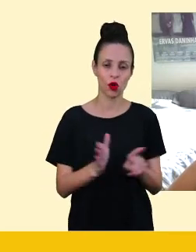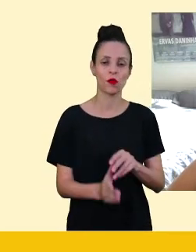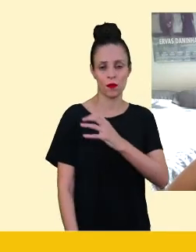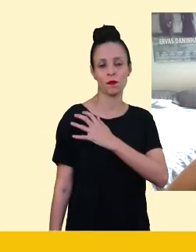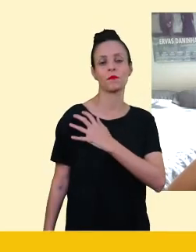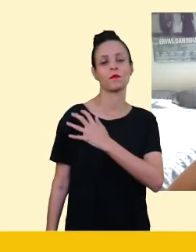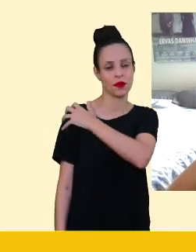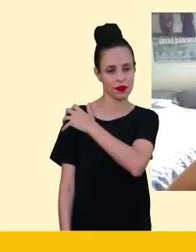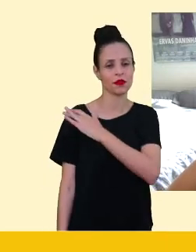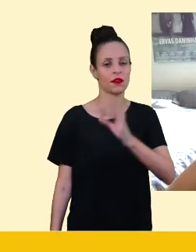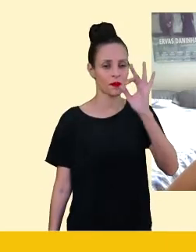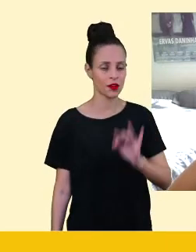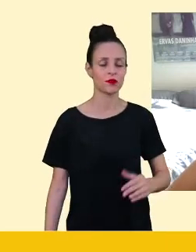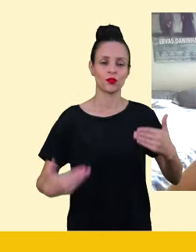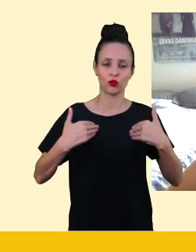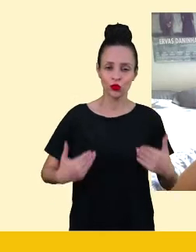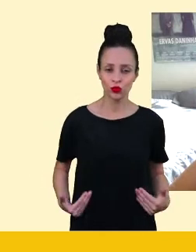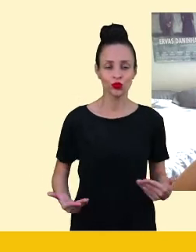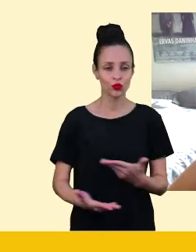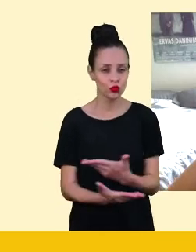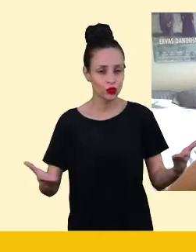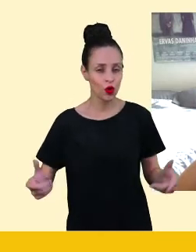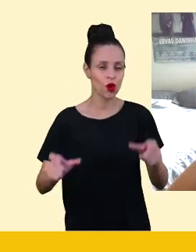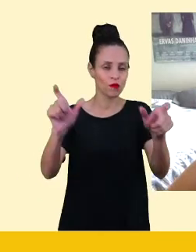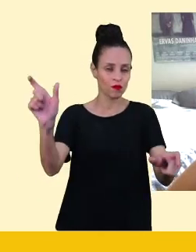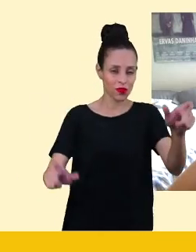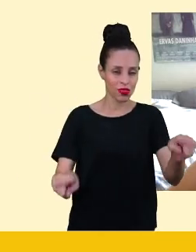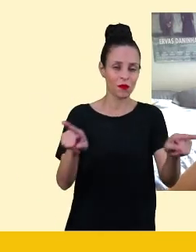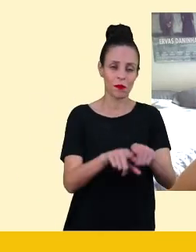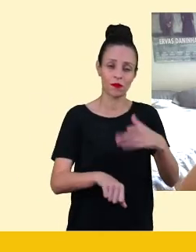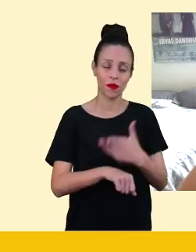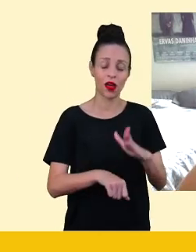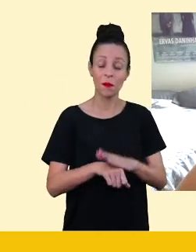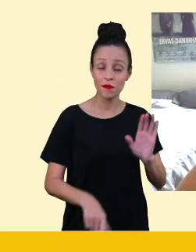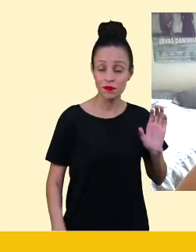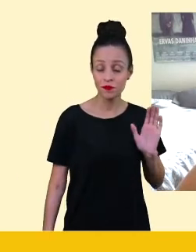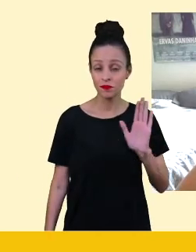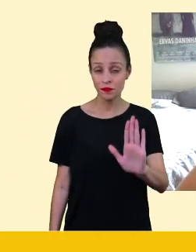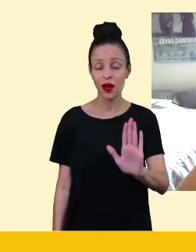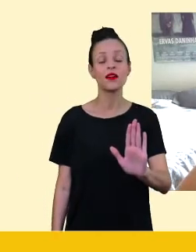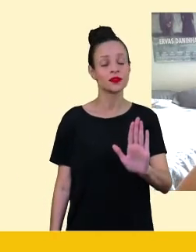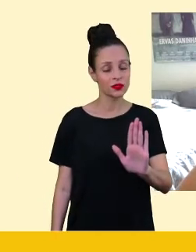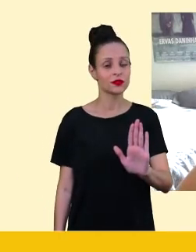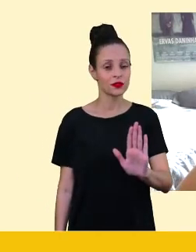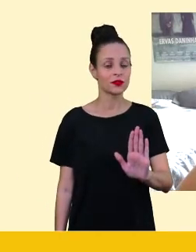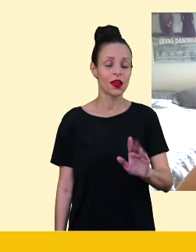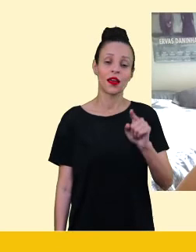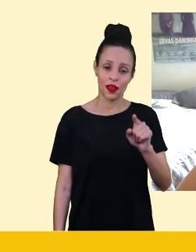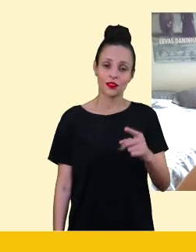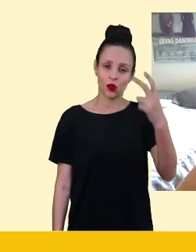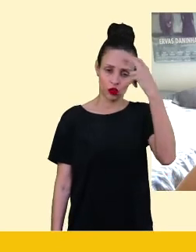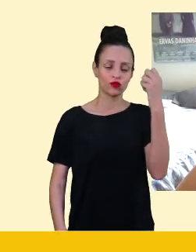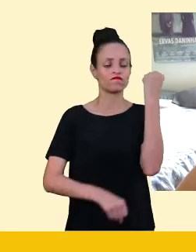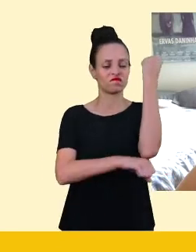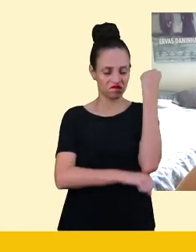tão formal e tão engessado enquanto uma militarização mesmo, assim, né, dos corpos e